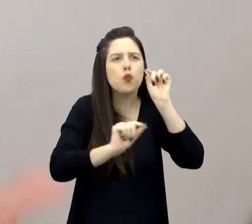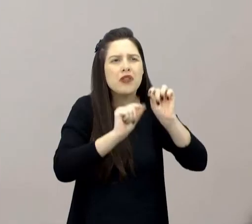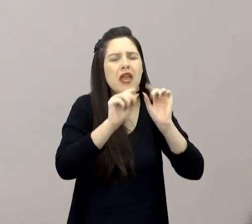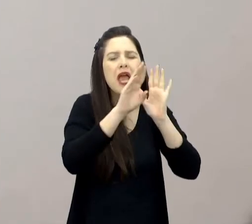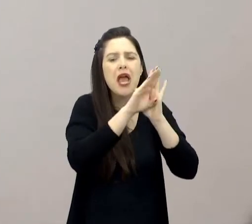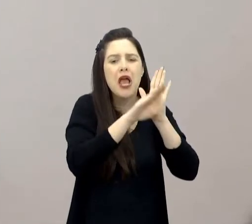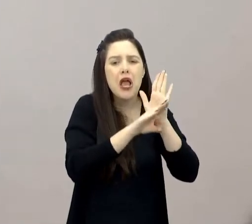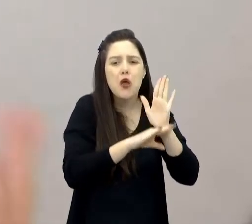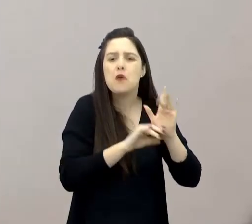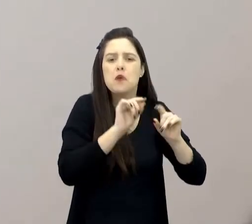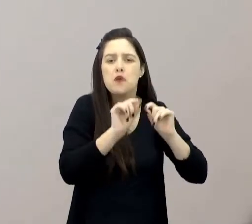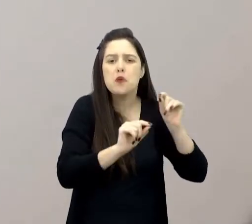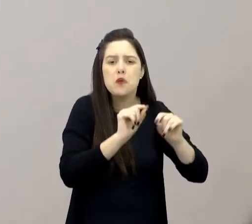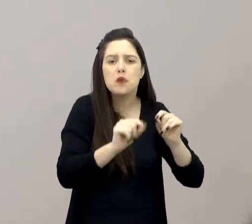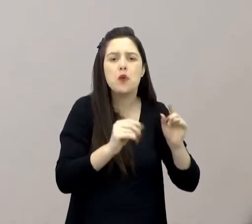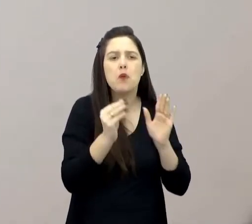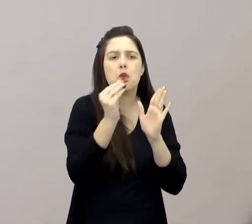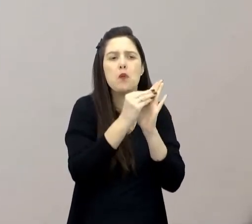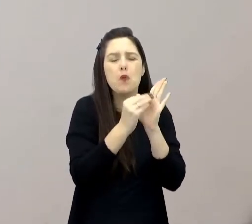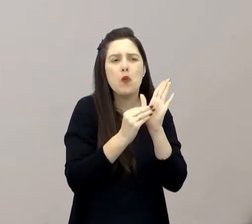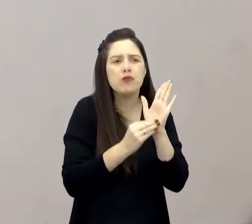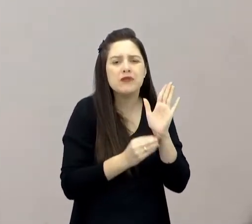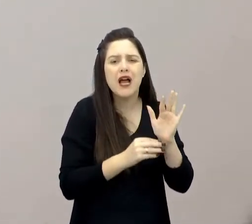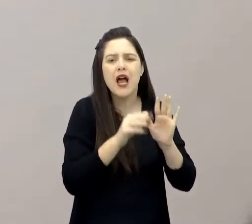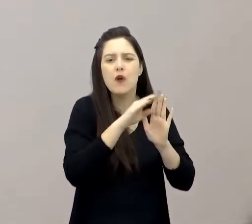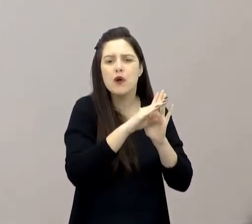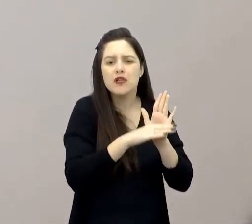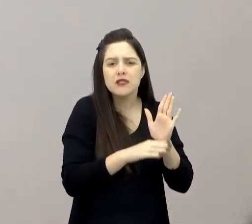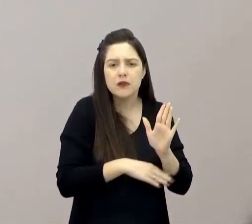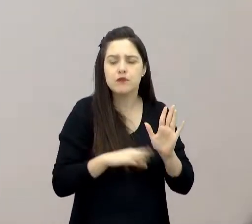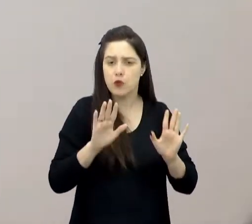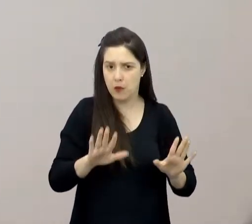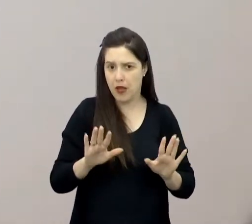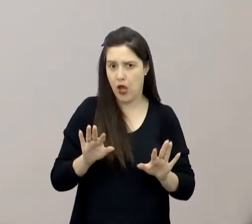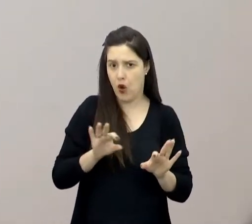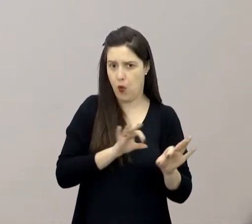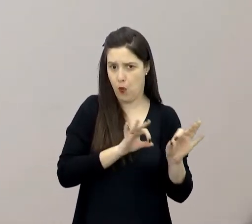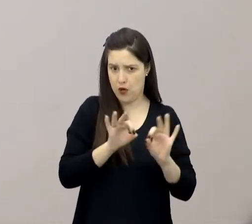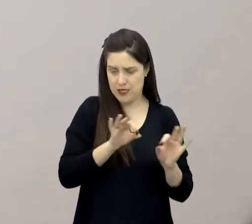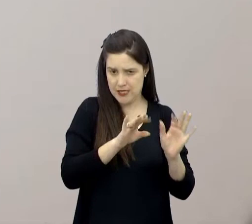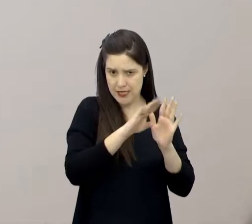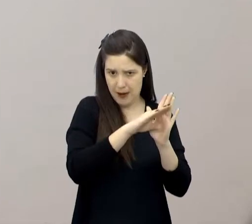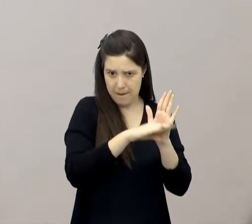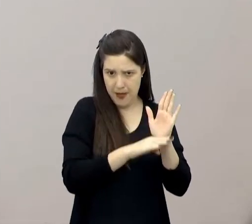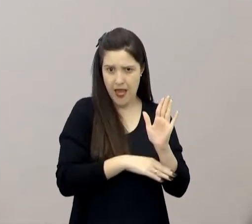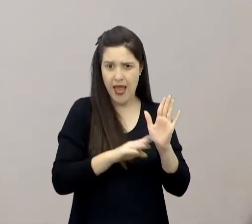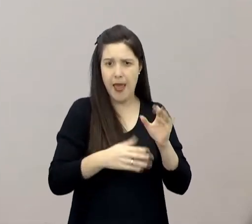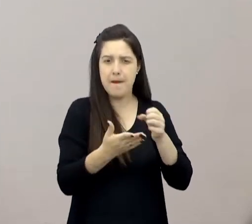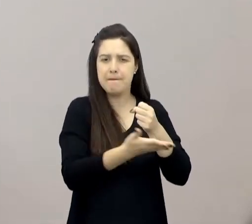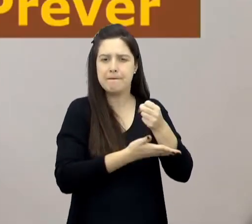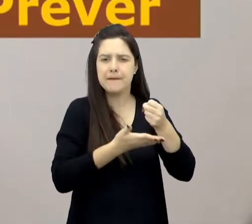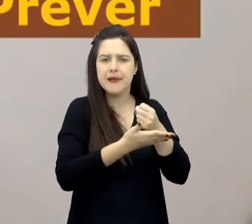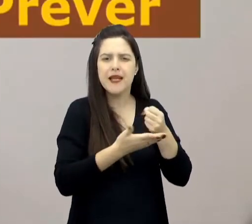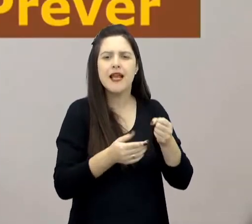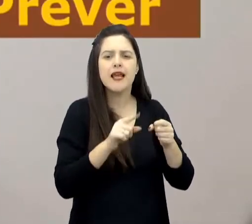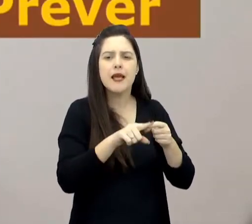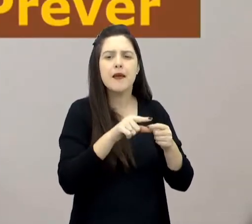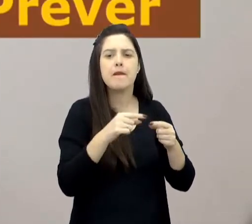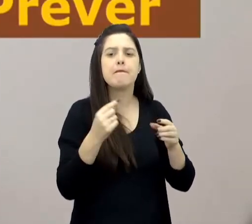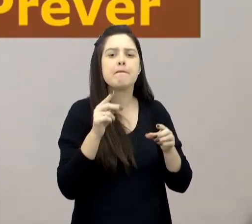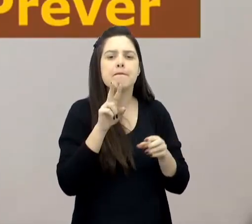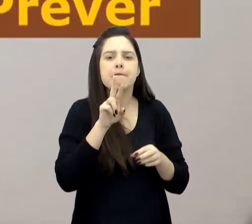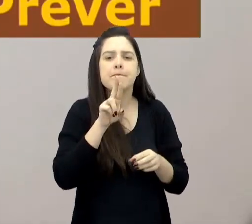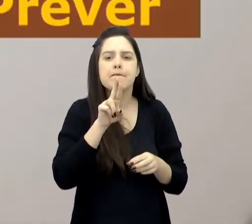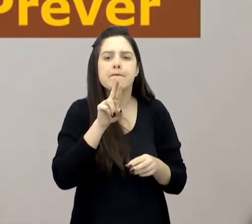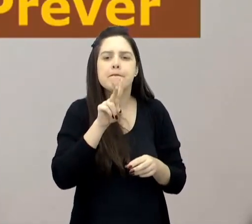orçamento, que dirá montar um orçamento. Muito bem, um orçamento basicamente serve para você prever